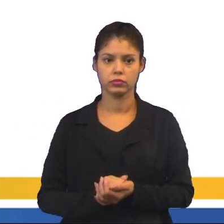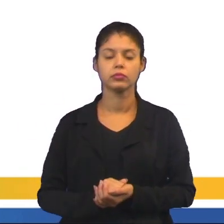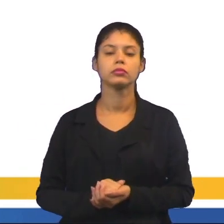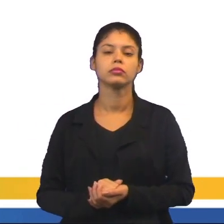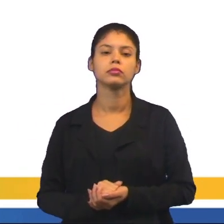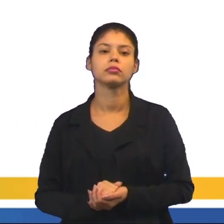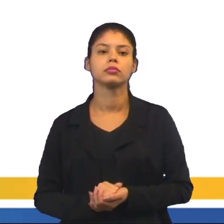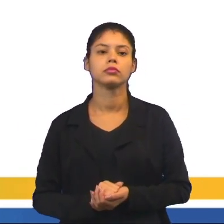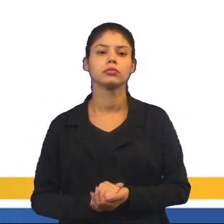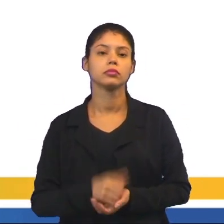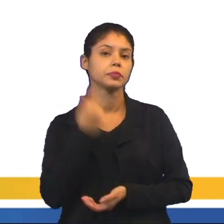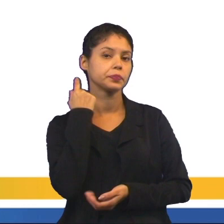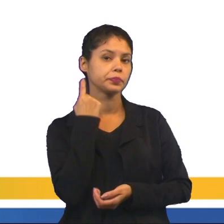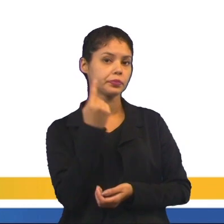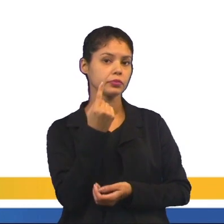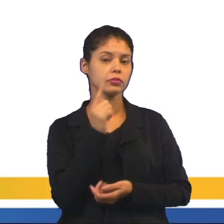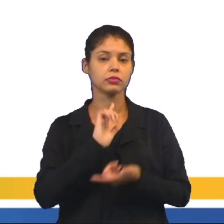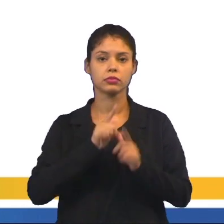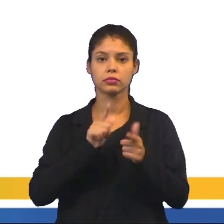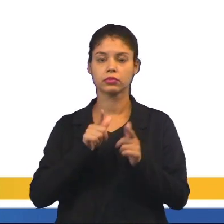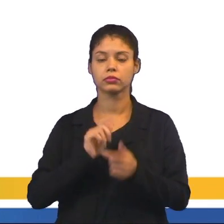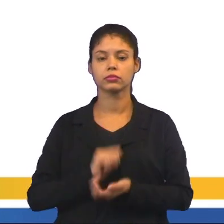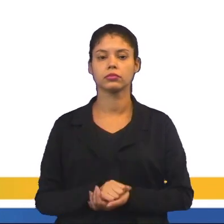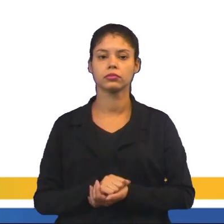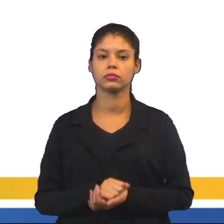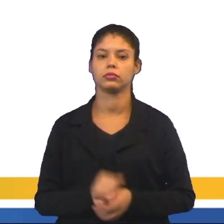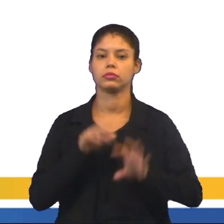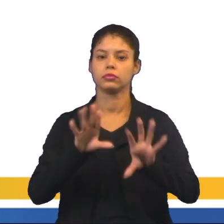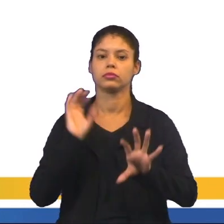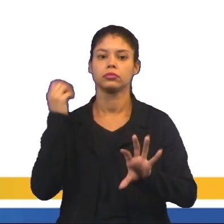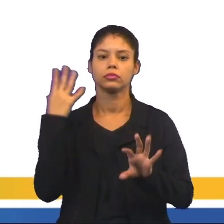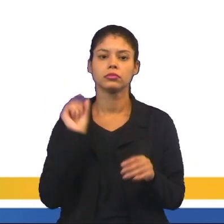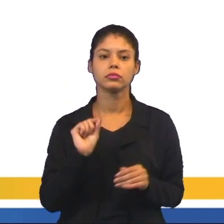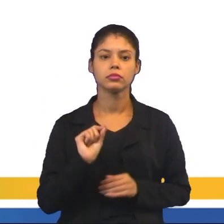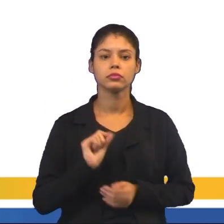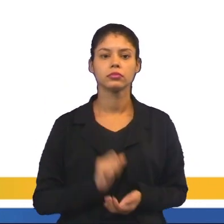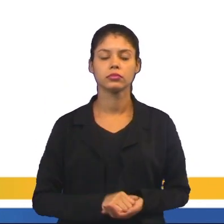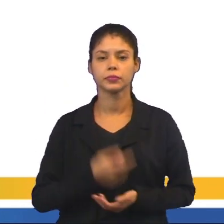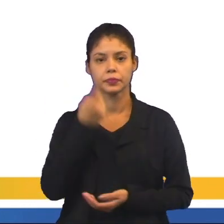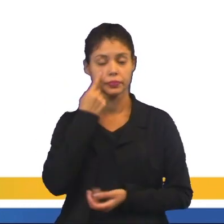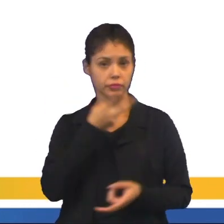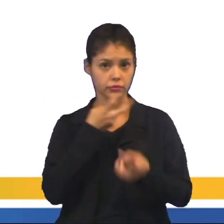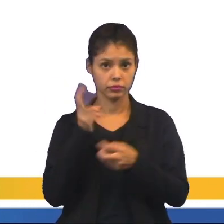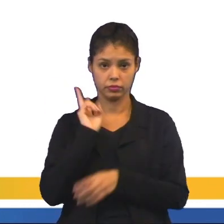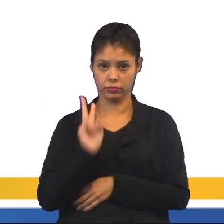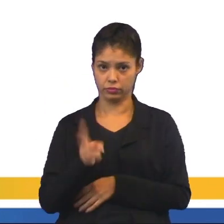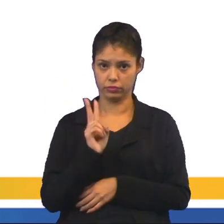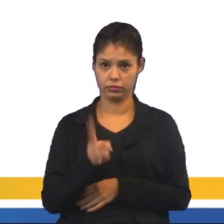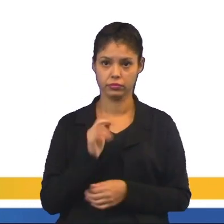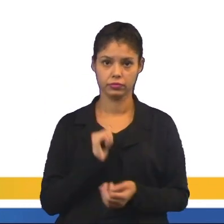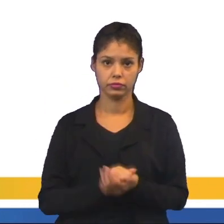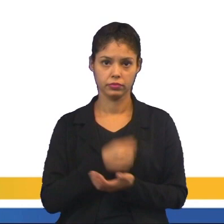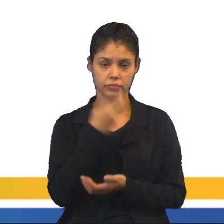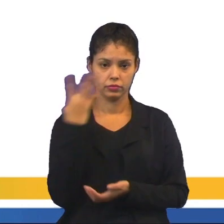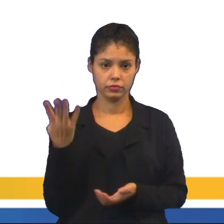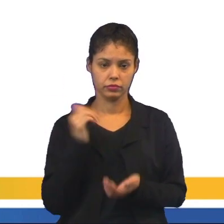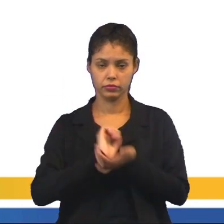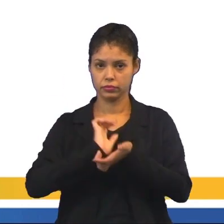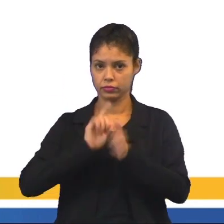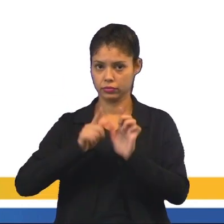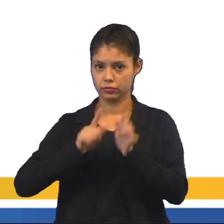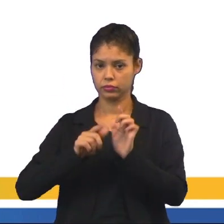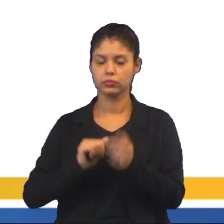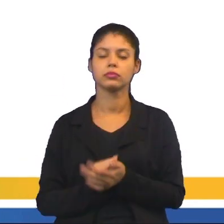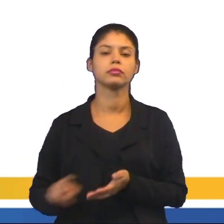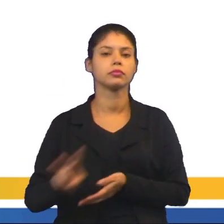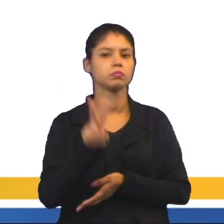equação linear é com uma incógnita, tá? Então, nesse caso aí, nós temos que observar sempre a quantidade de letras,